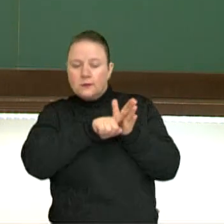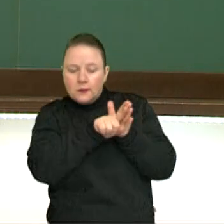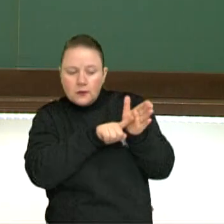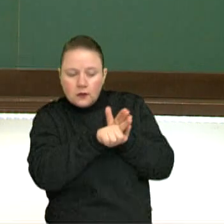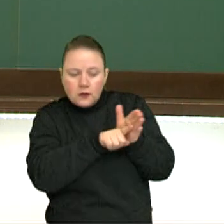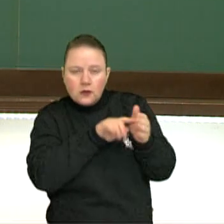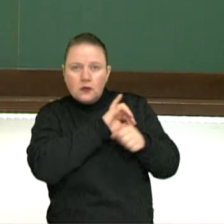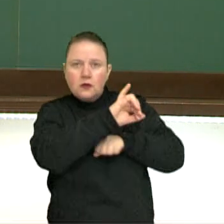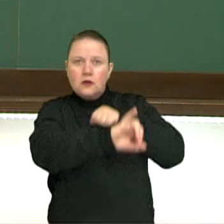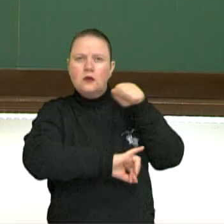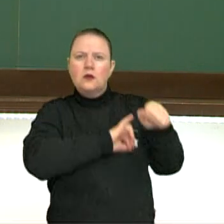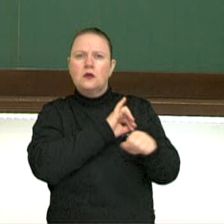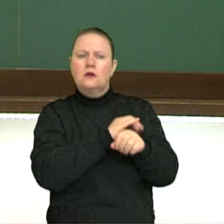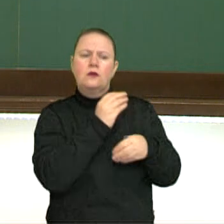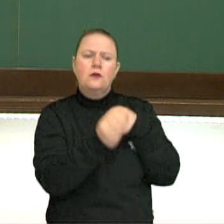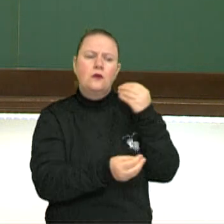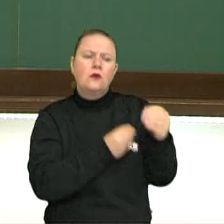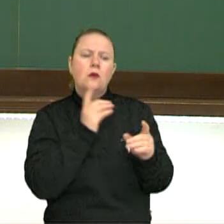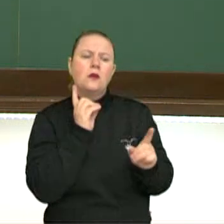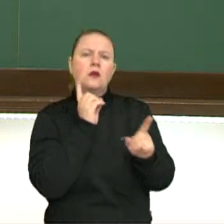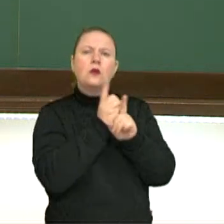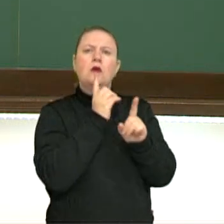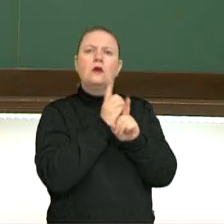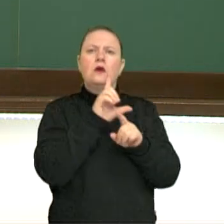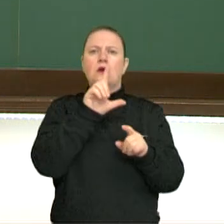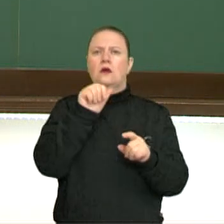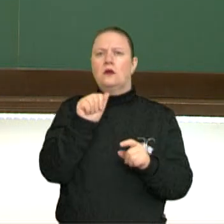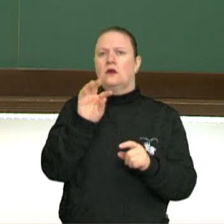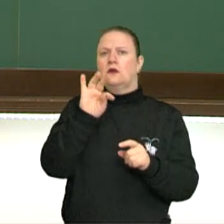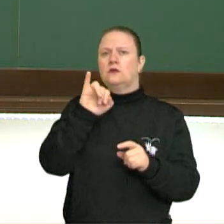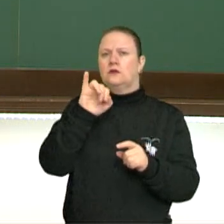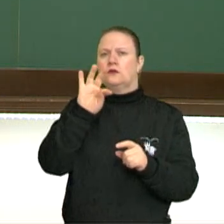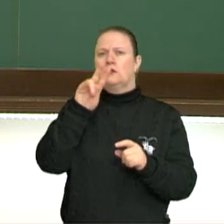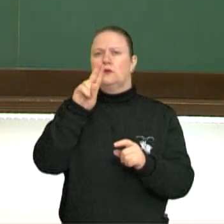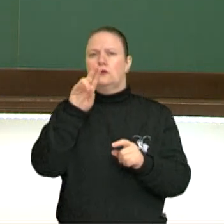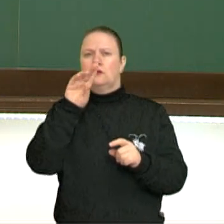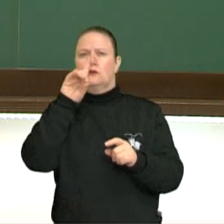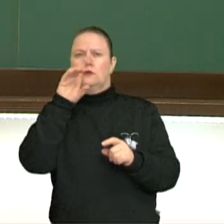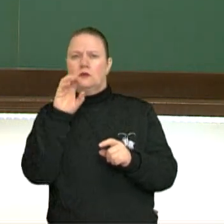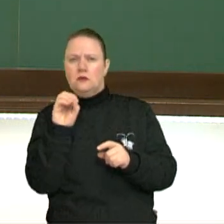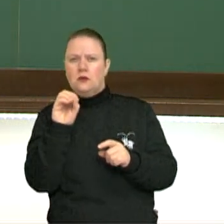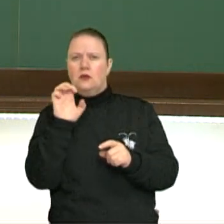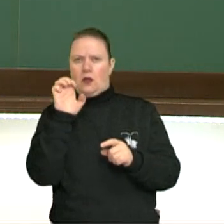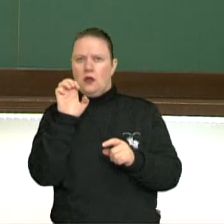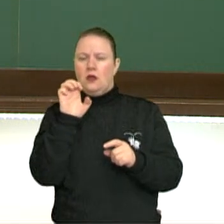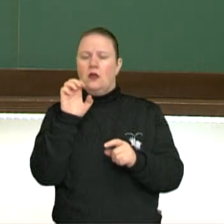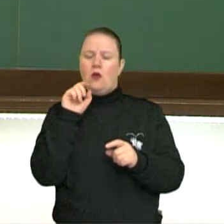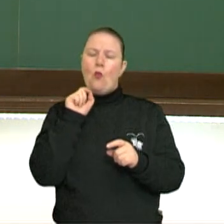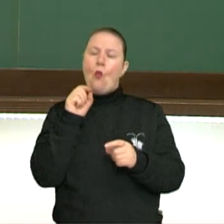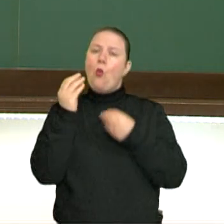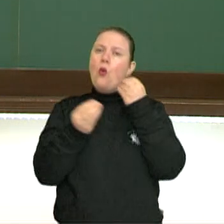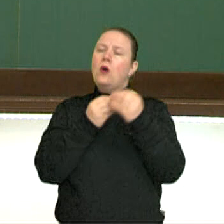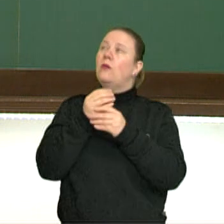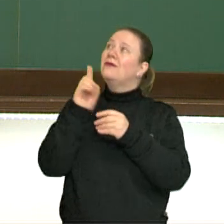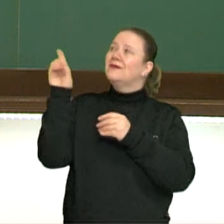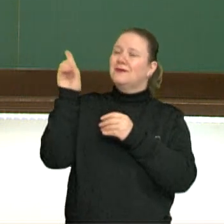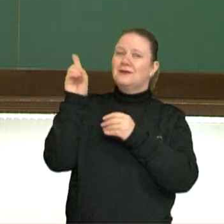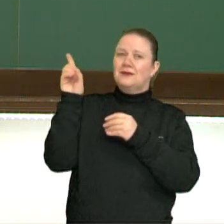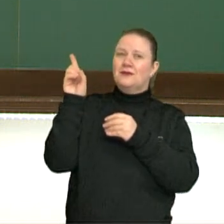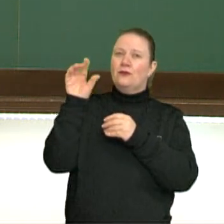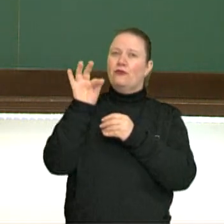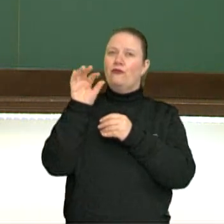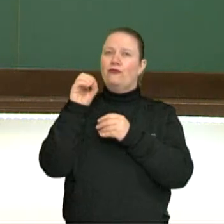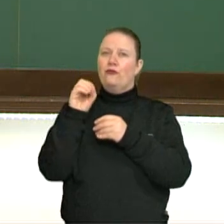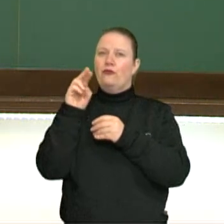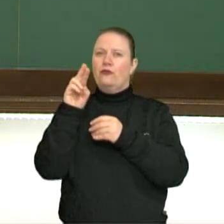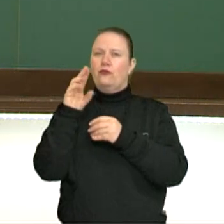como determinar a latitude através do pêndulo de Foucault. E aí você vai achar lá que, sabendo esse movimento